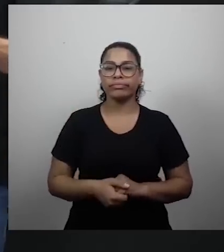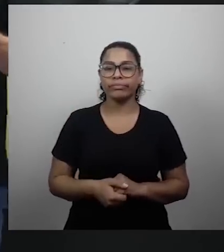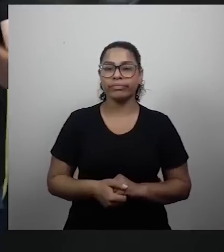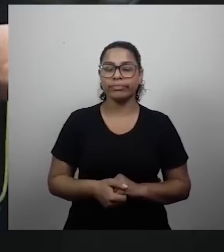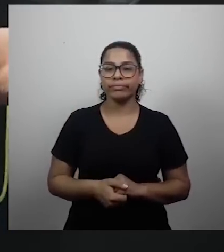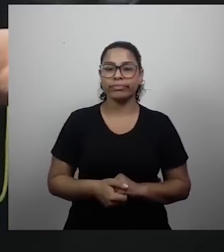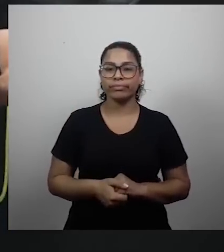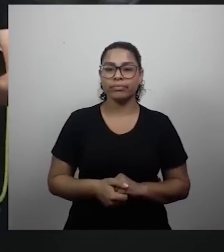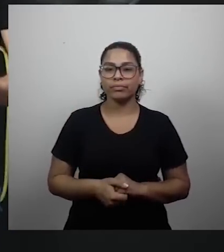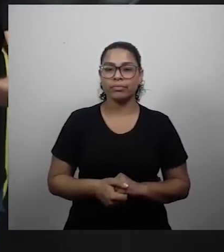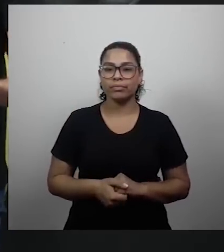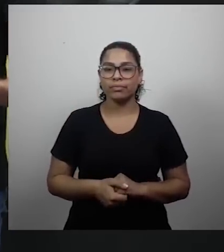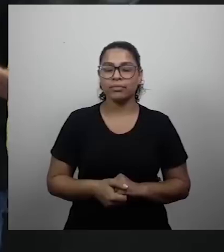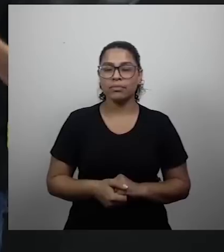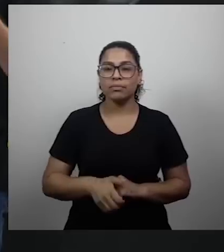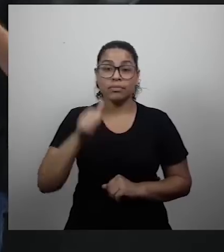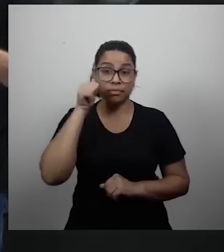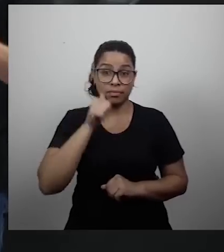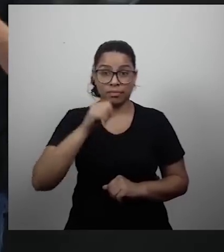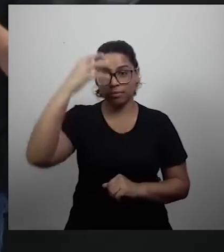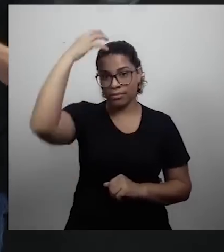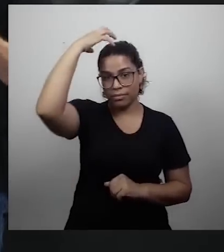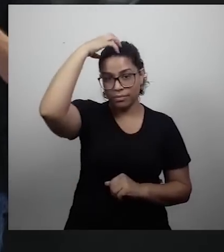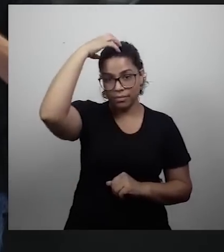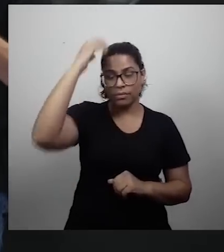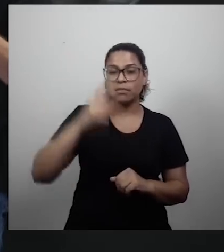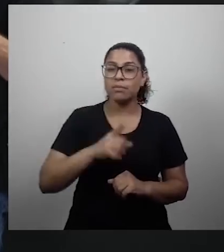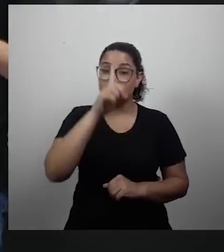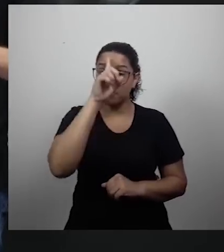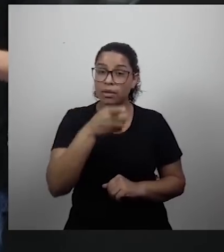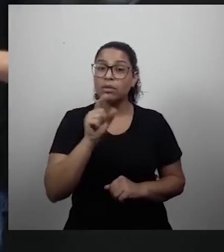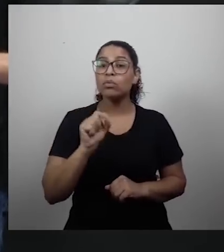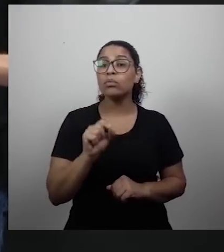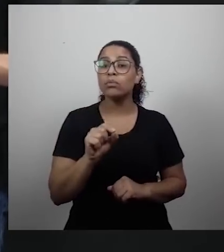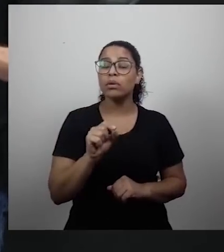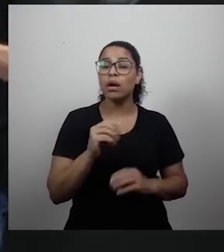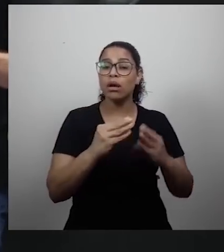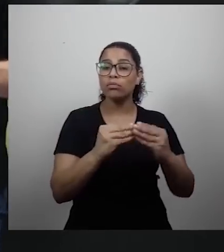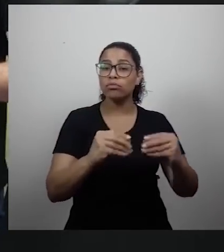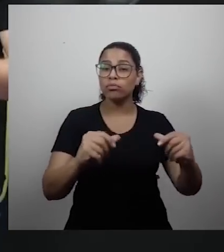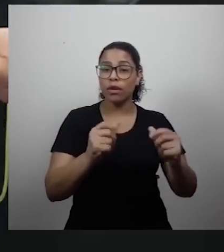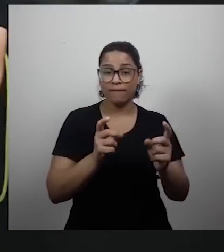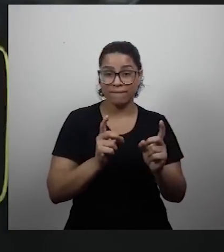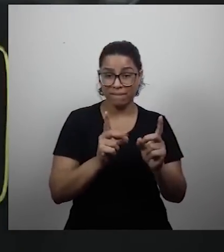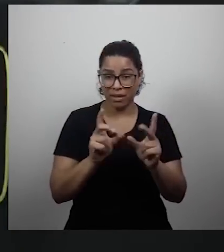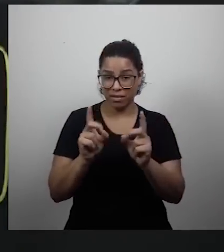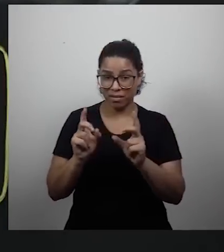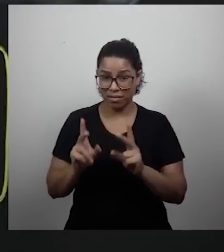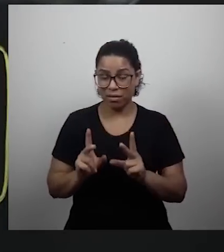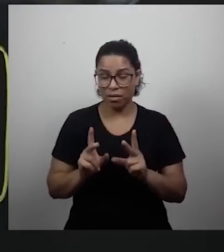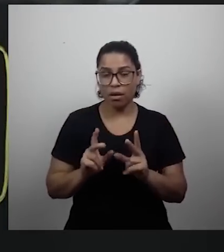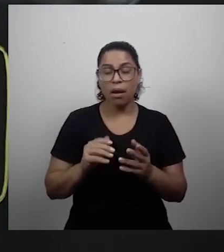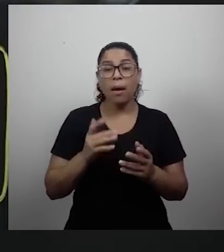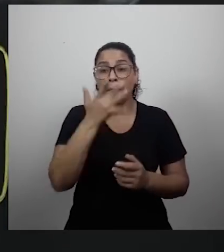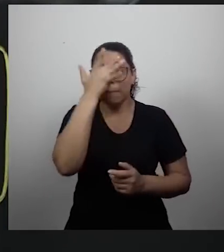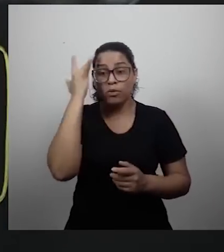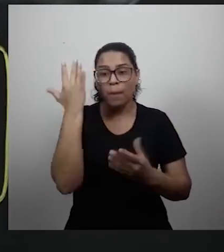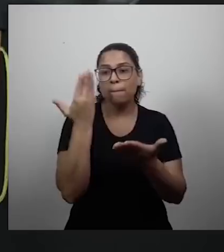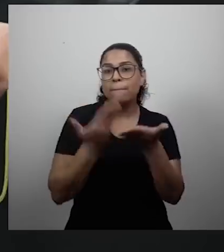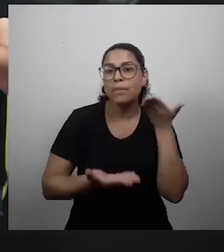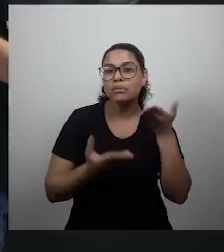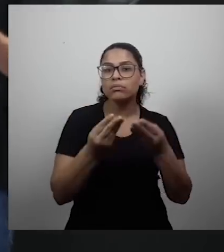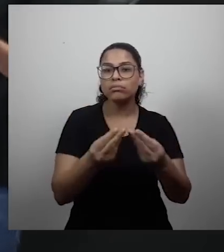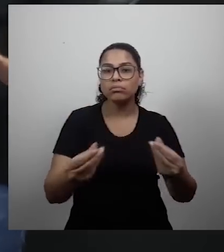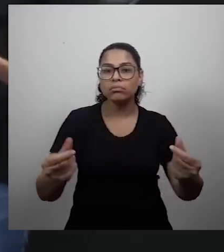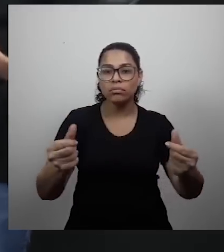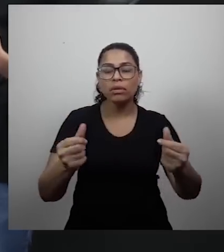como cercamentos, quando a rainha autorizou a venda de terras. Isso fez com que muita gente perdesse as terras nos campos